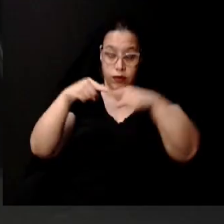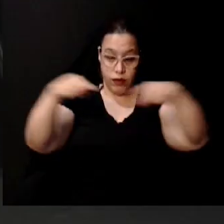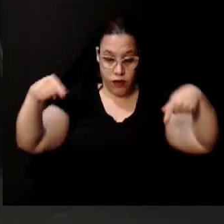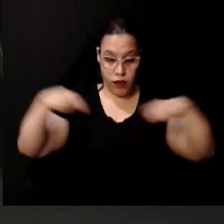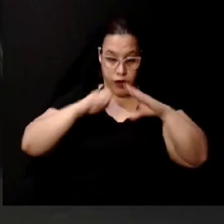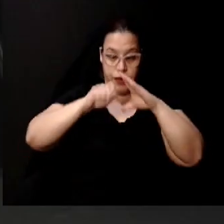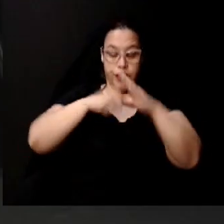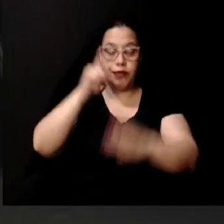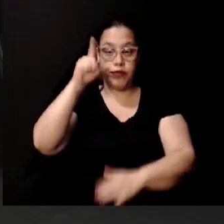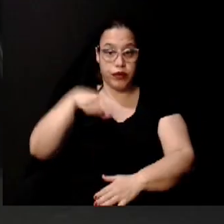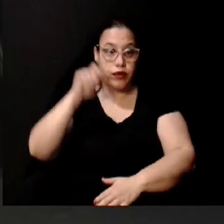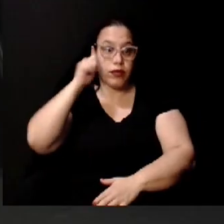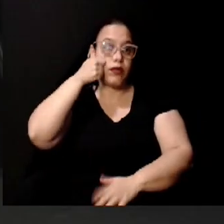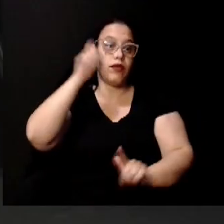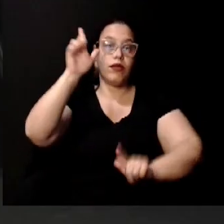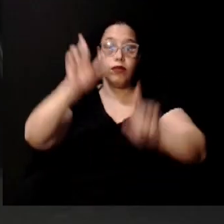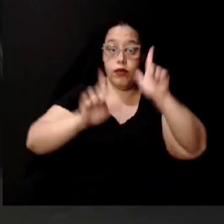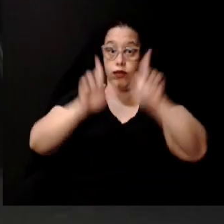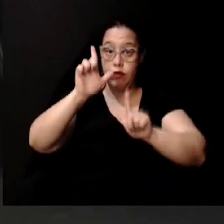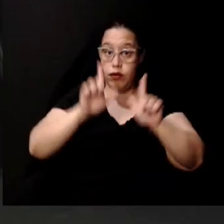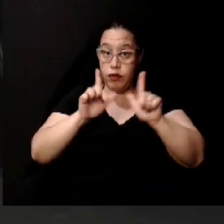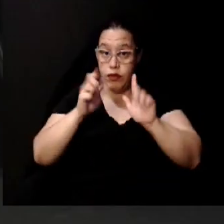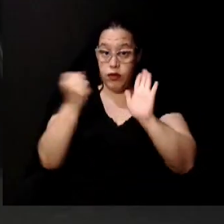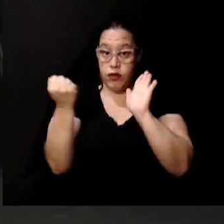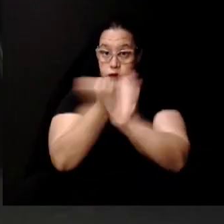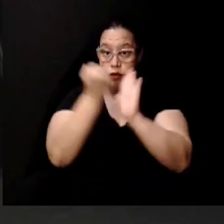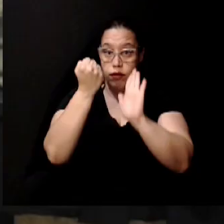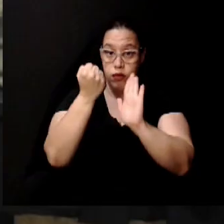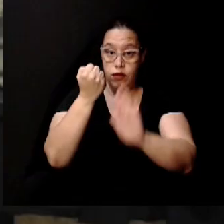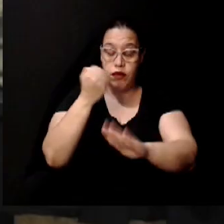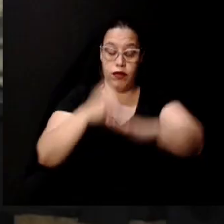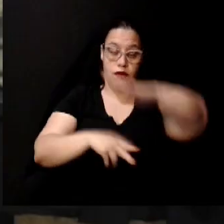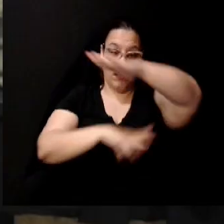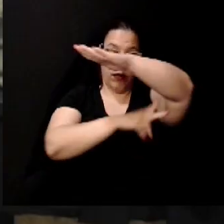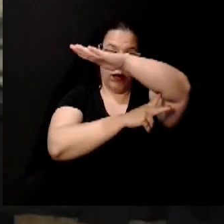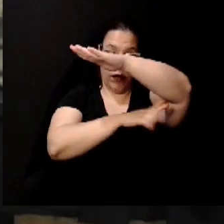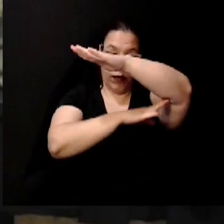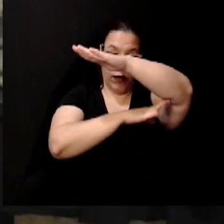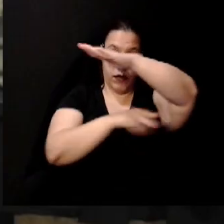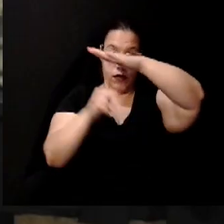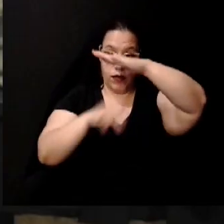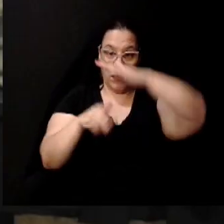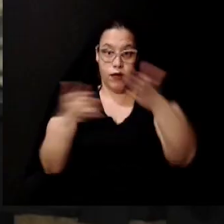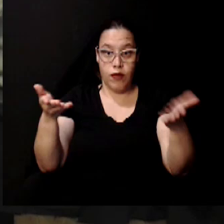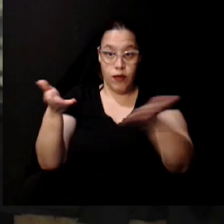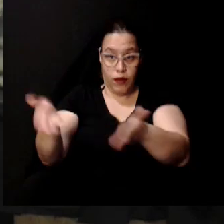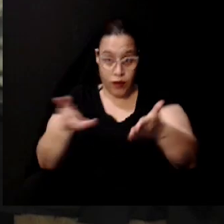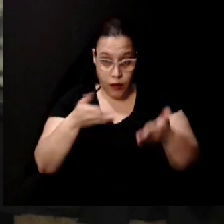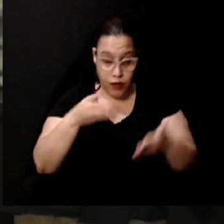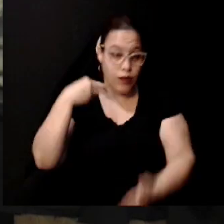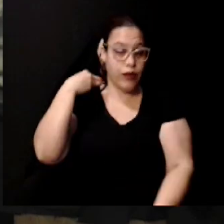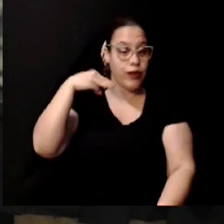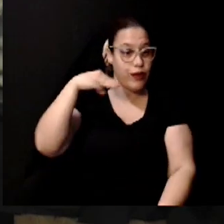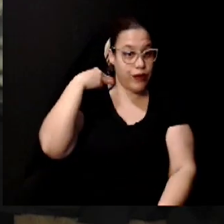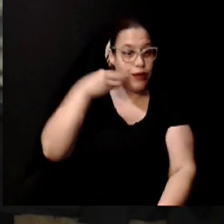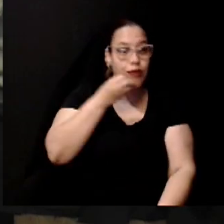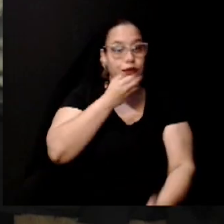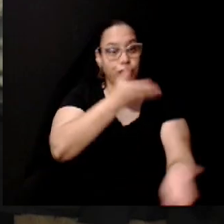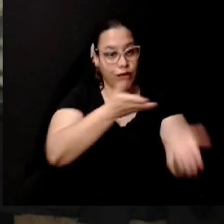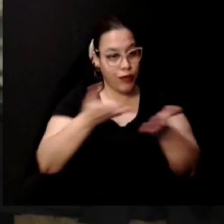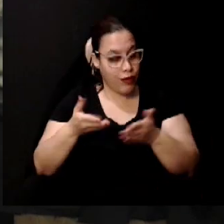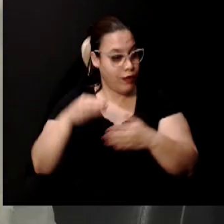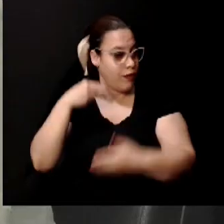a televisão com o logo do Na Casa do Povo. E a minha convidada de hoje é a vereadora Mariana Conte. Seja bem-vinda, vereadora.